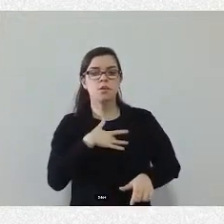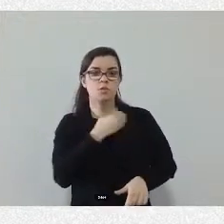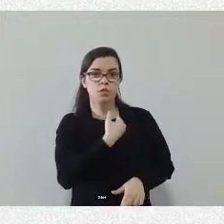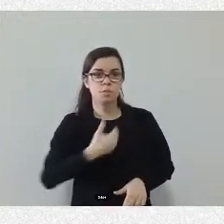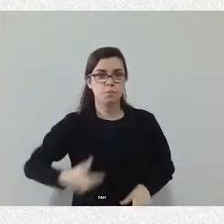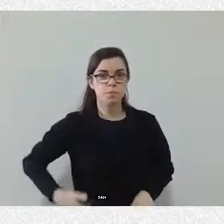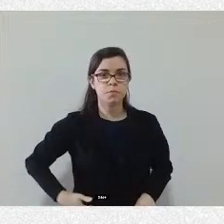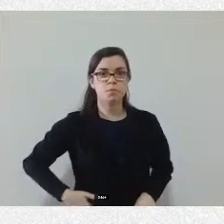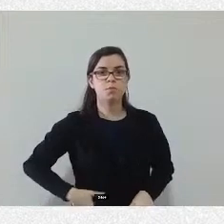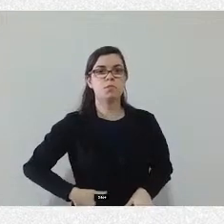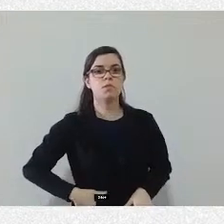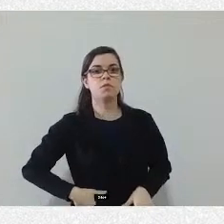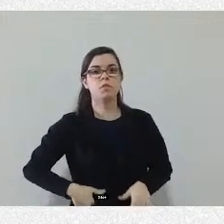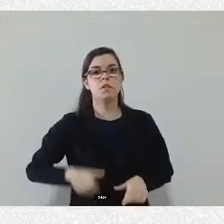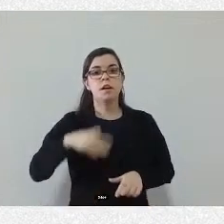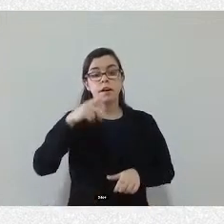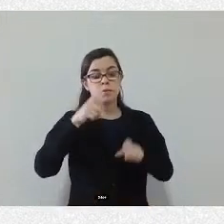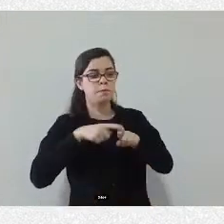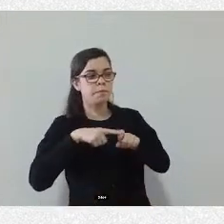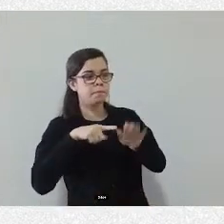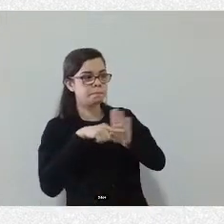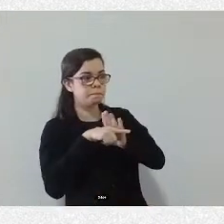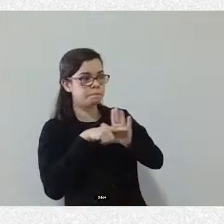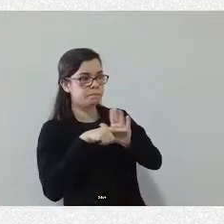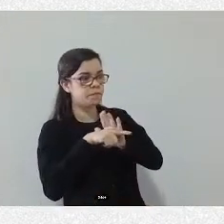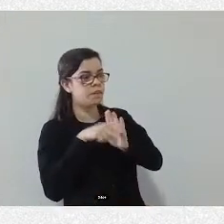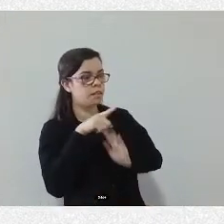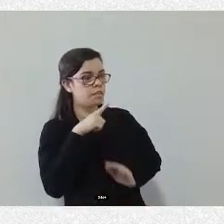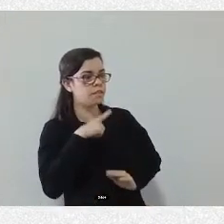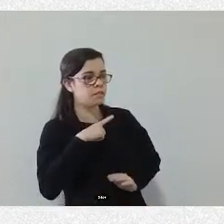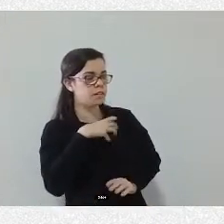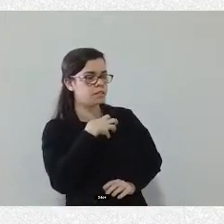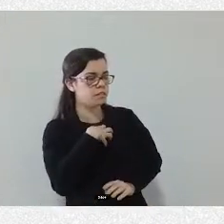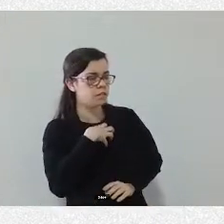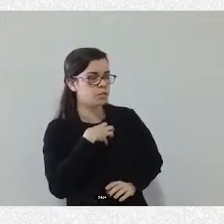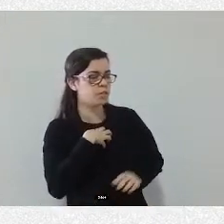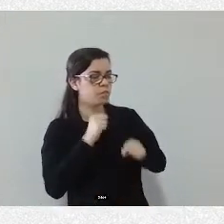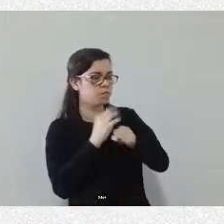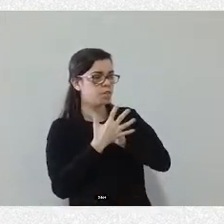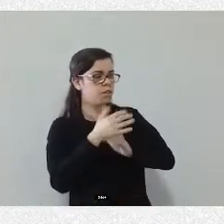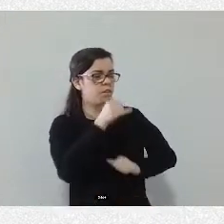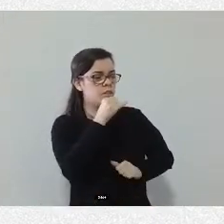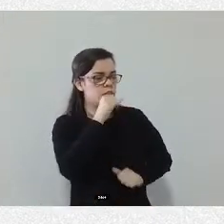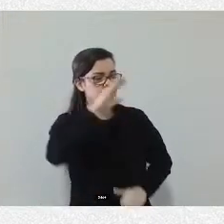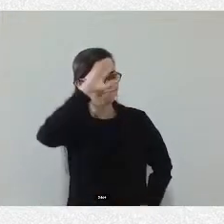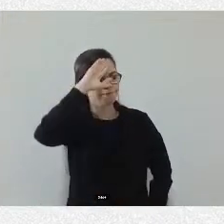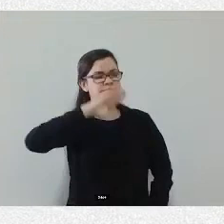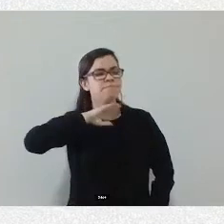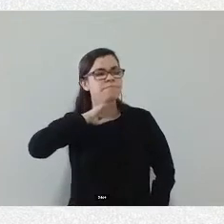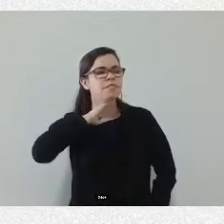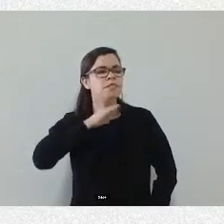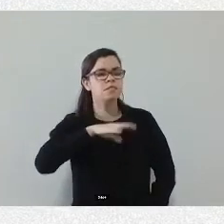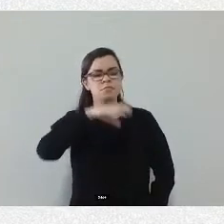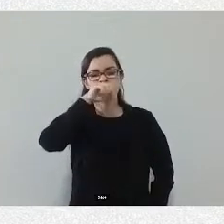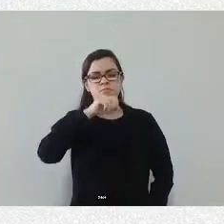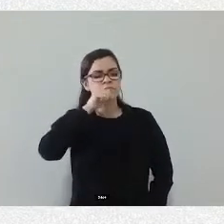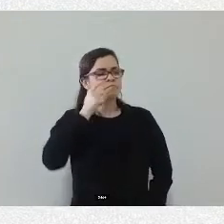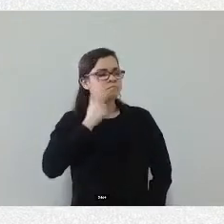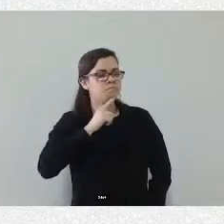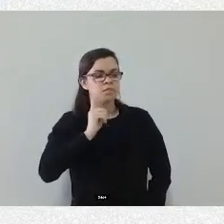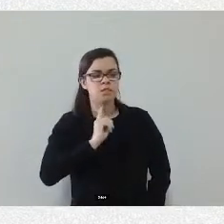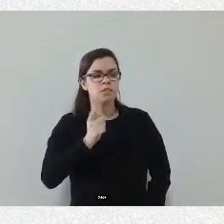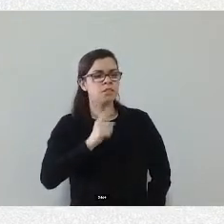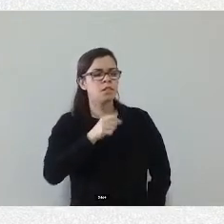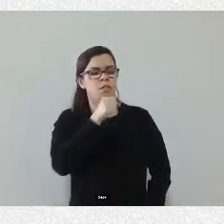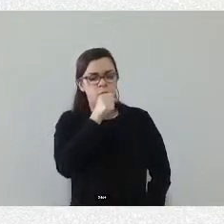sintomas suspeitos de COVID, por exemplo, febre, falta de ar, tosse, coriza, dor no corpo, ou